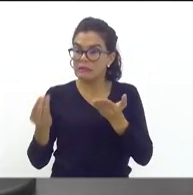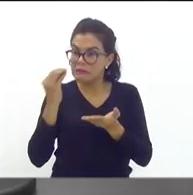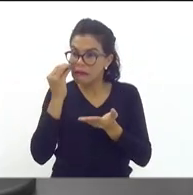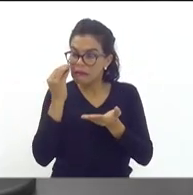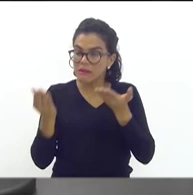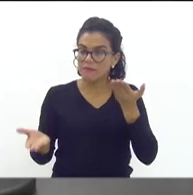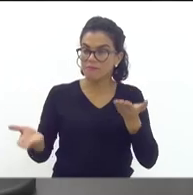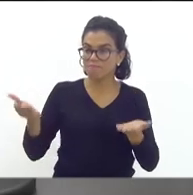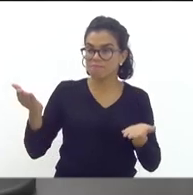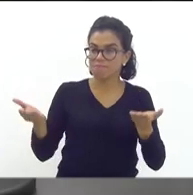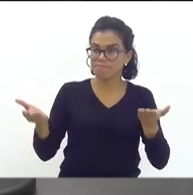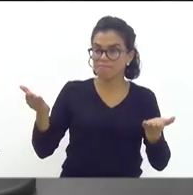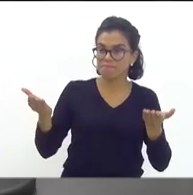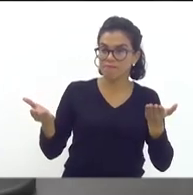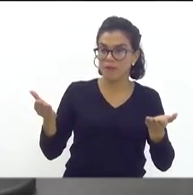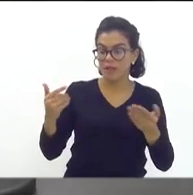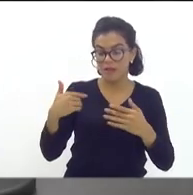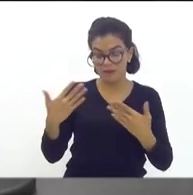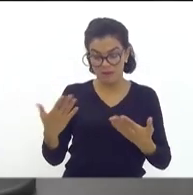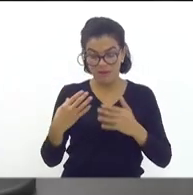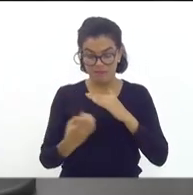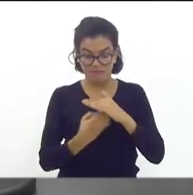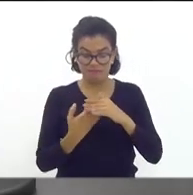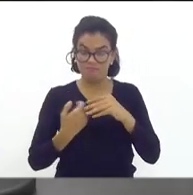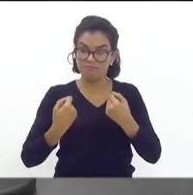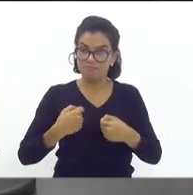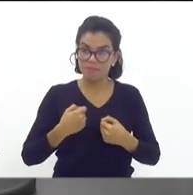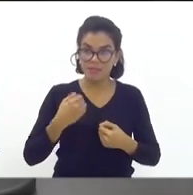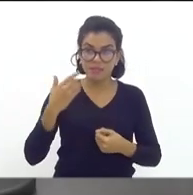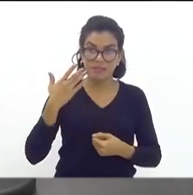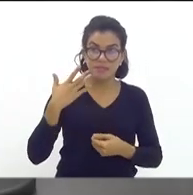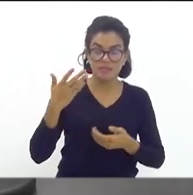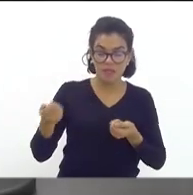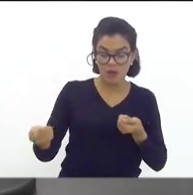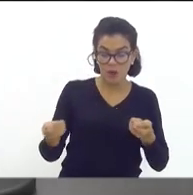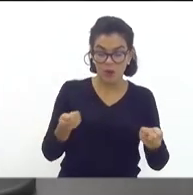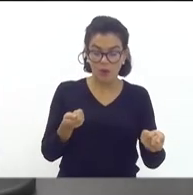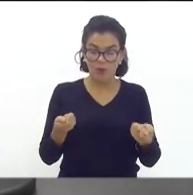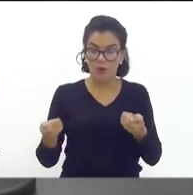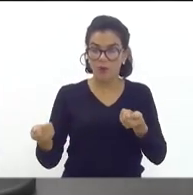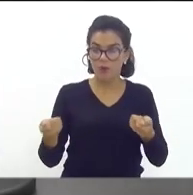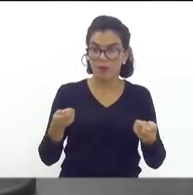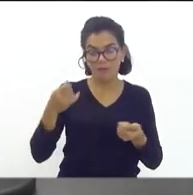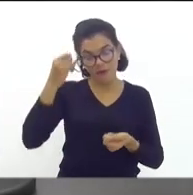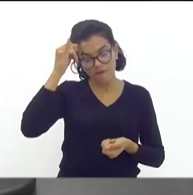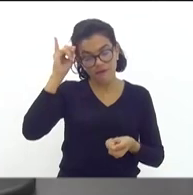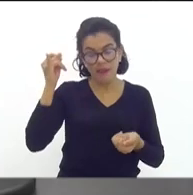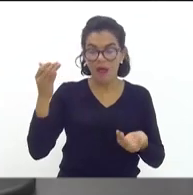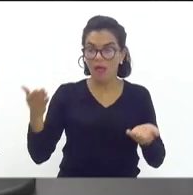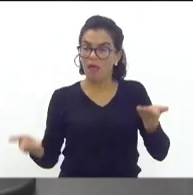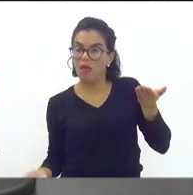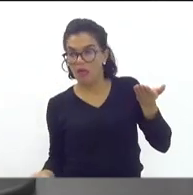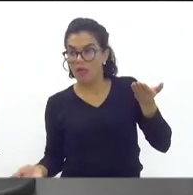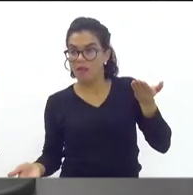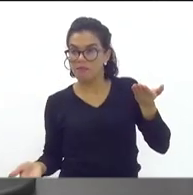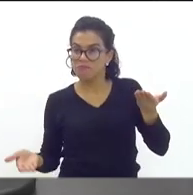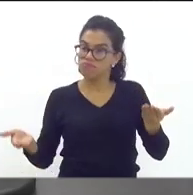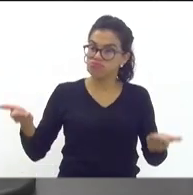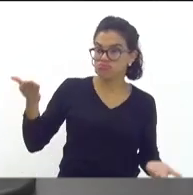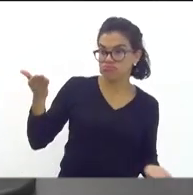a agência precisa ter um balizador para isso não ficar aleatório isso Isso